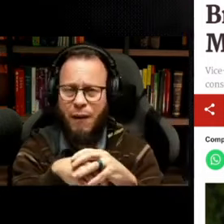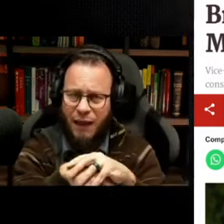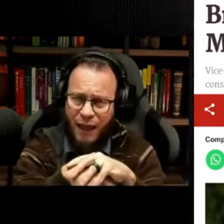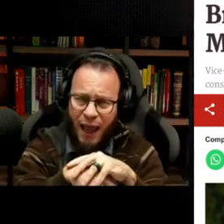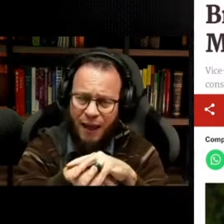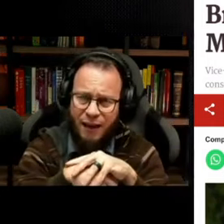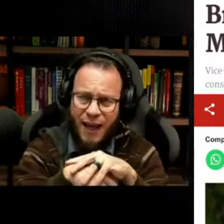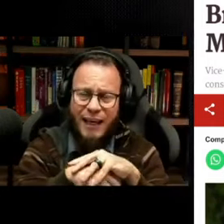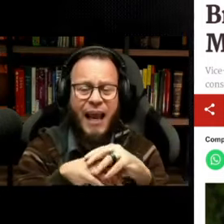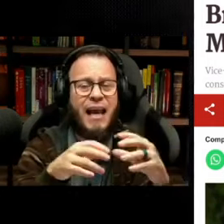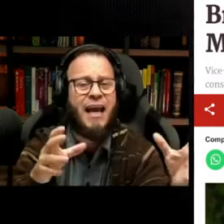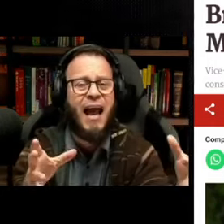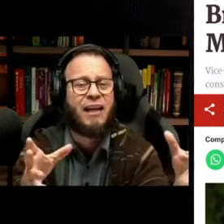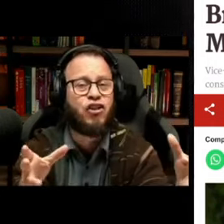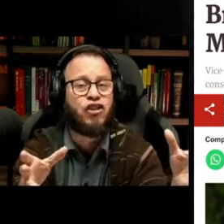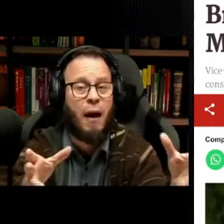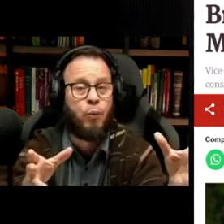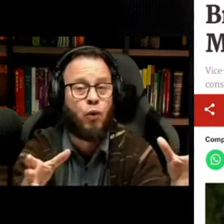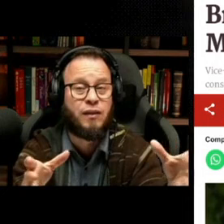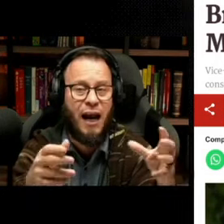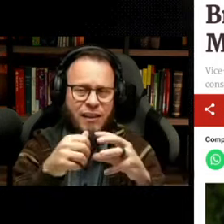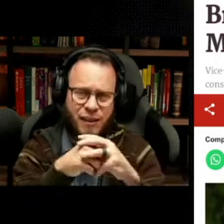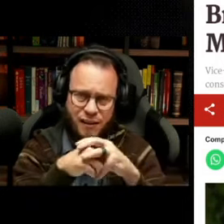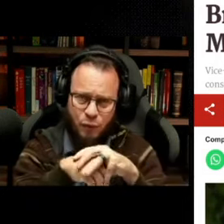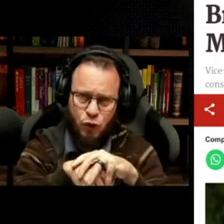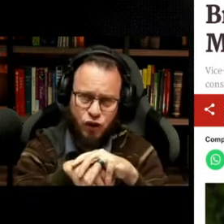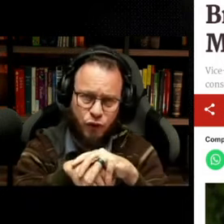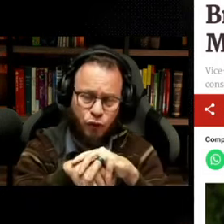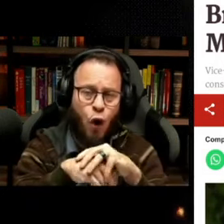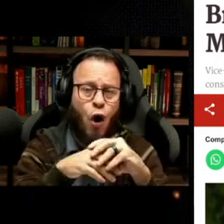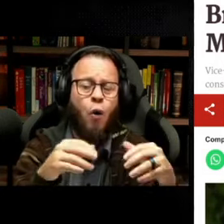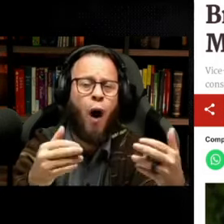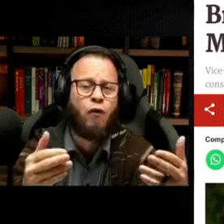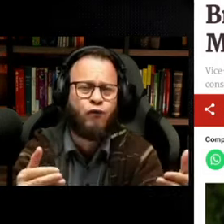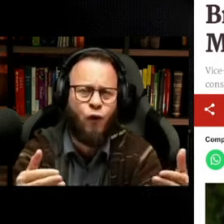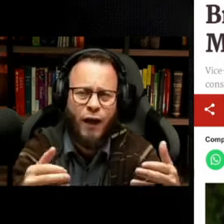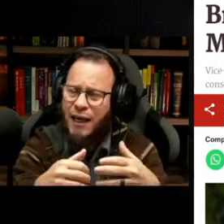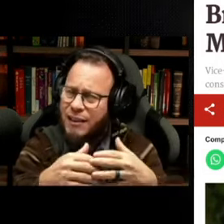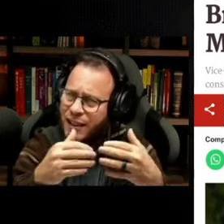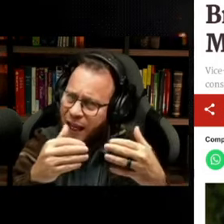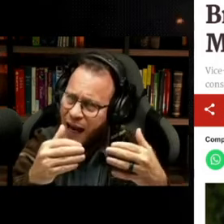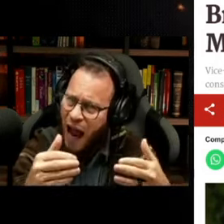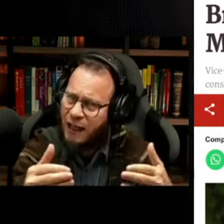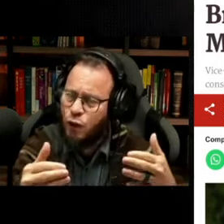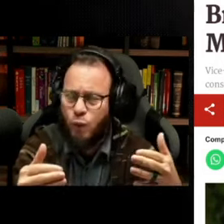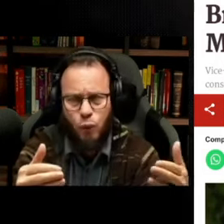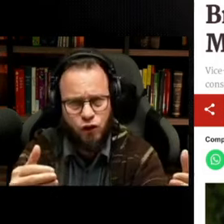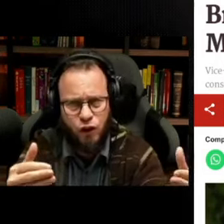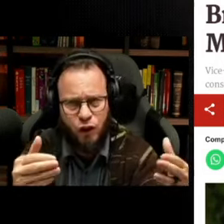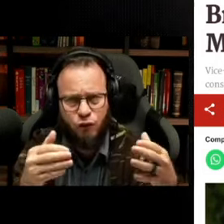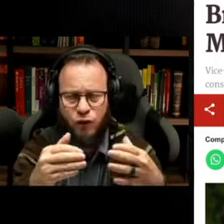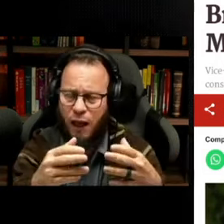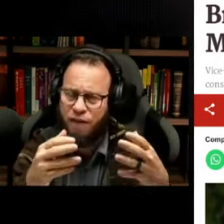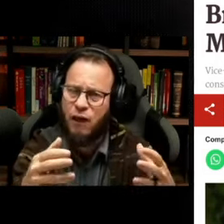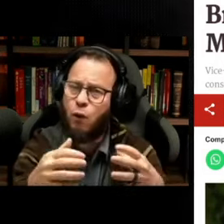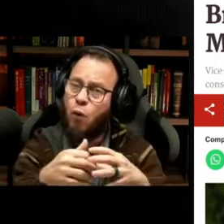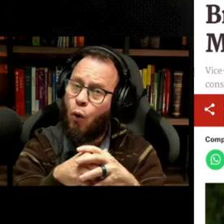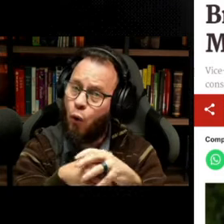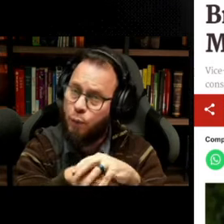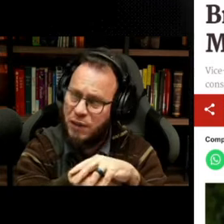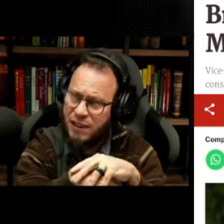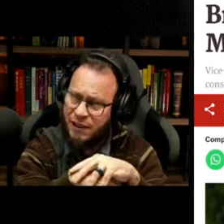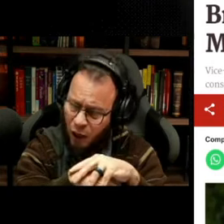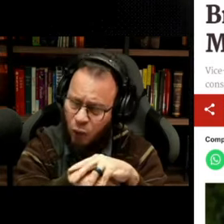morte da Marielle? Quem é que está por trás desse motivo? Qual foi? Será que o motivo tem a ver